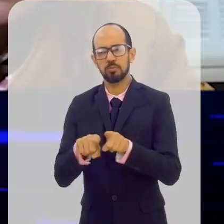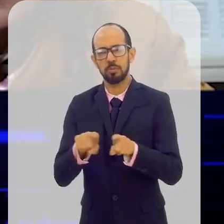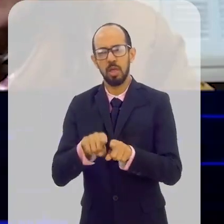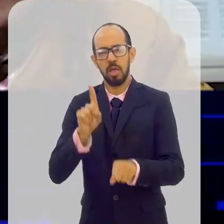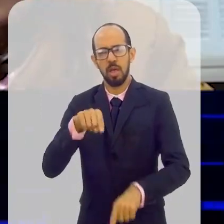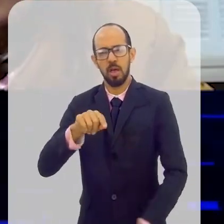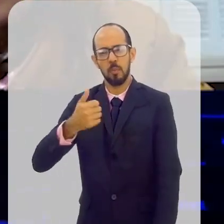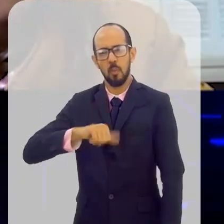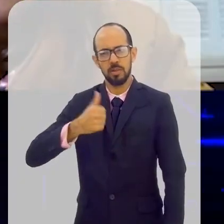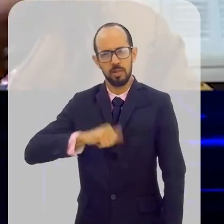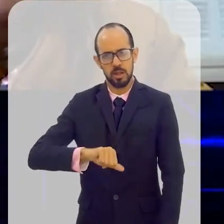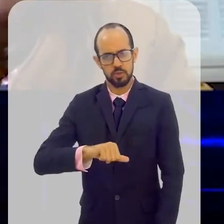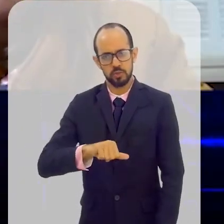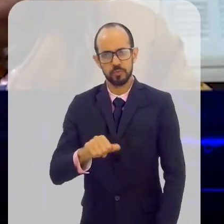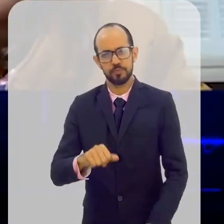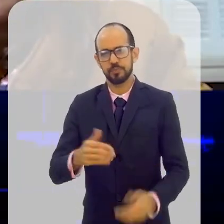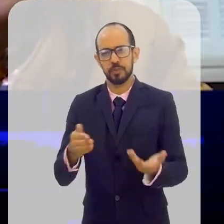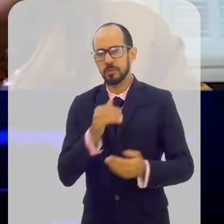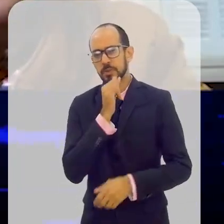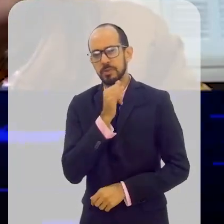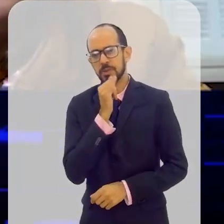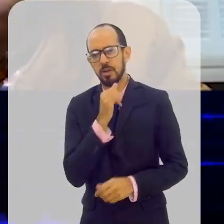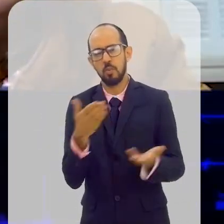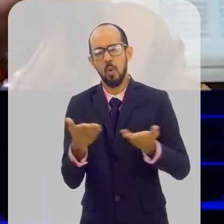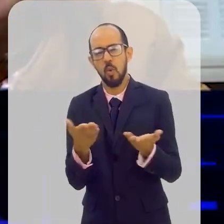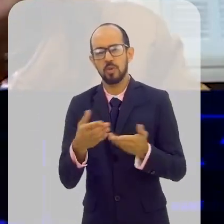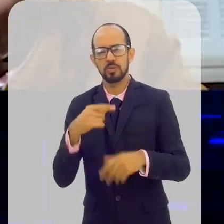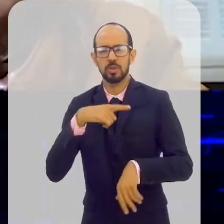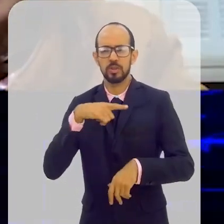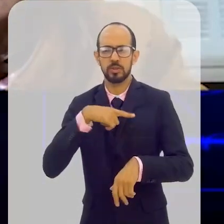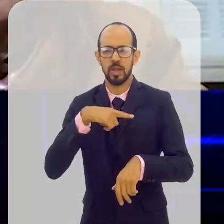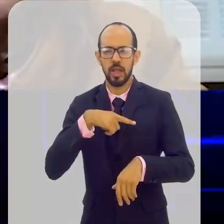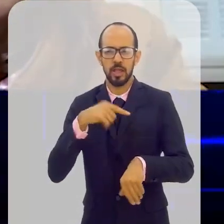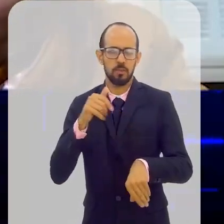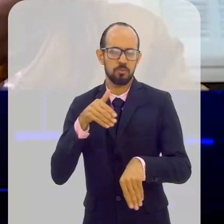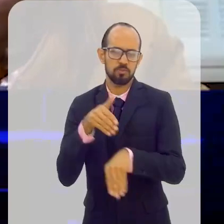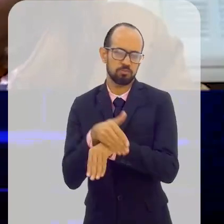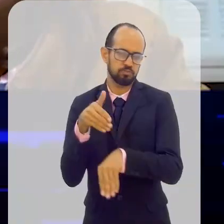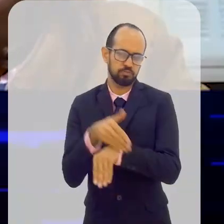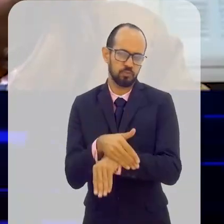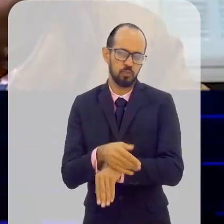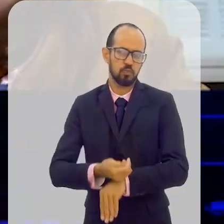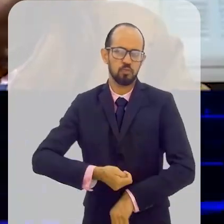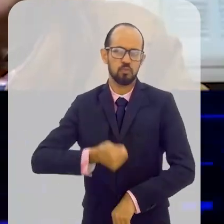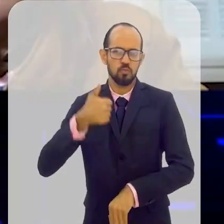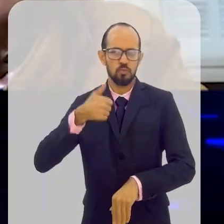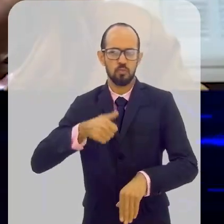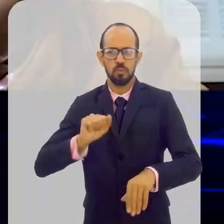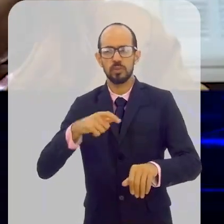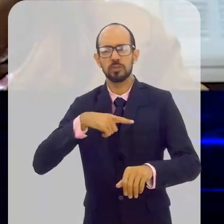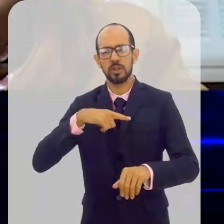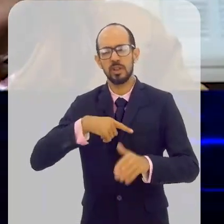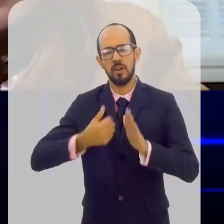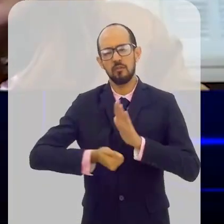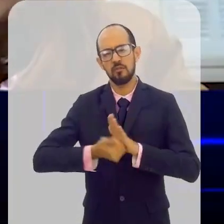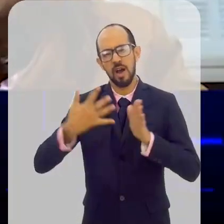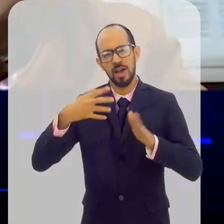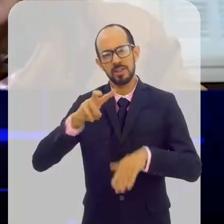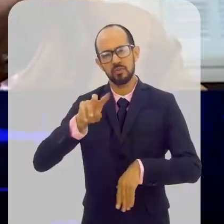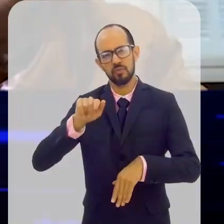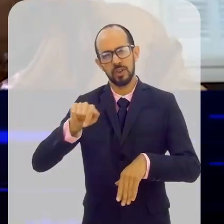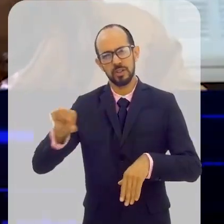questão da qualidade. Então, a gente vê hoje, né, uma taxa de ocupação baixíssima, né, a gente tem muitas